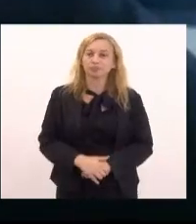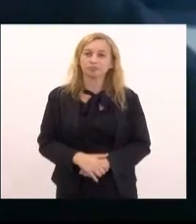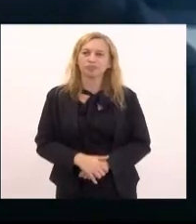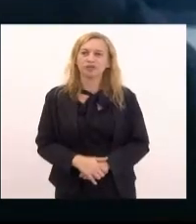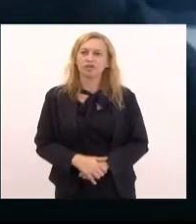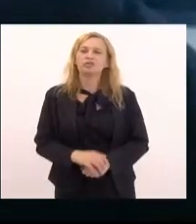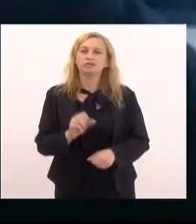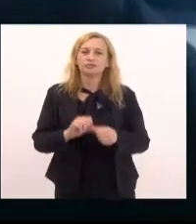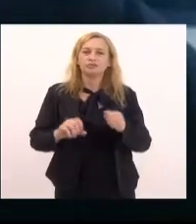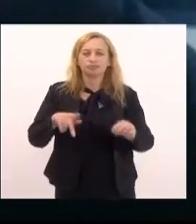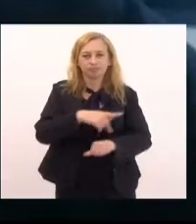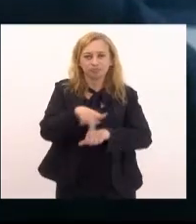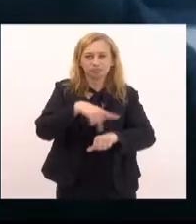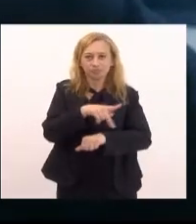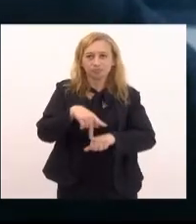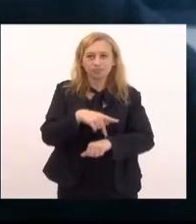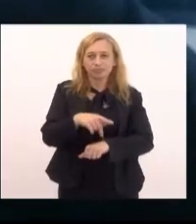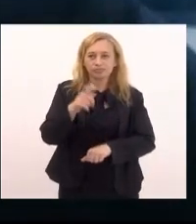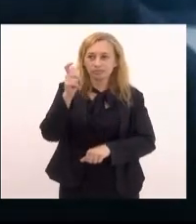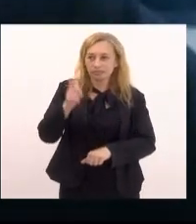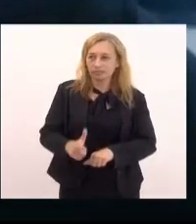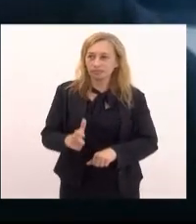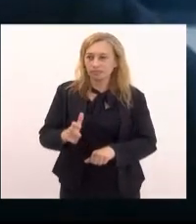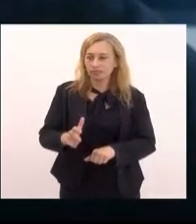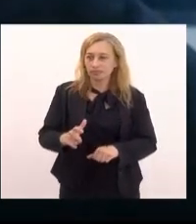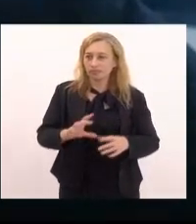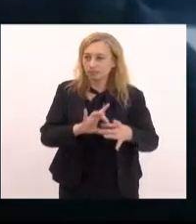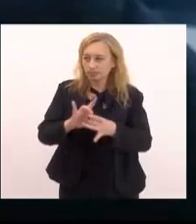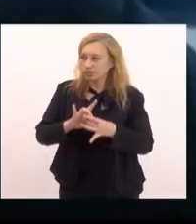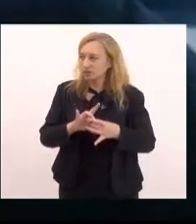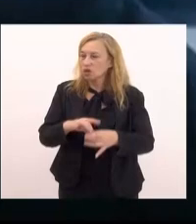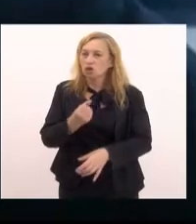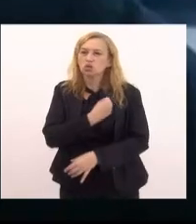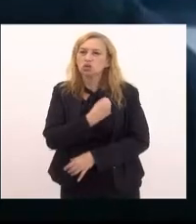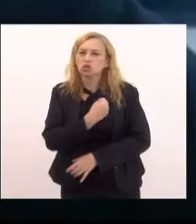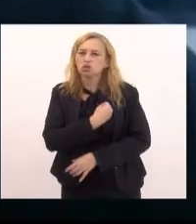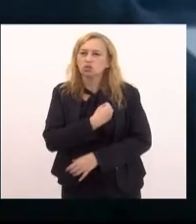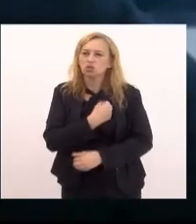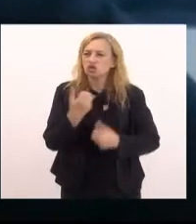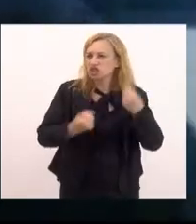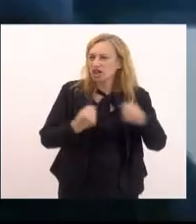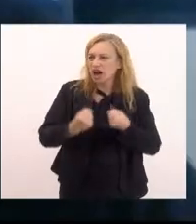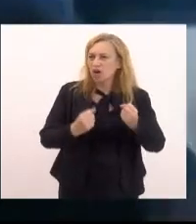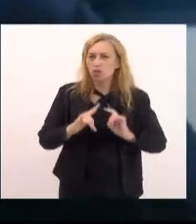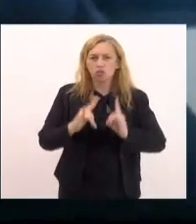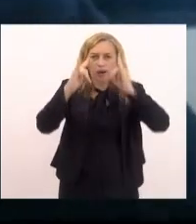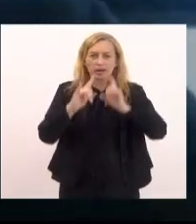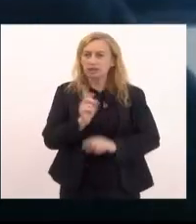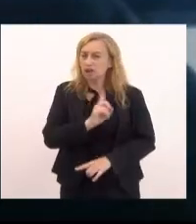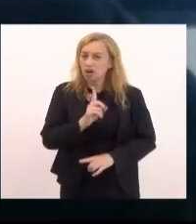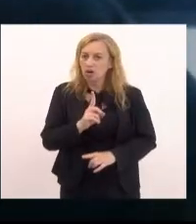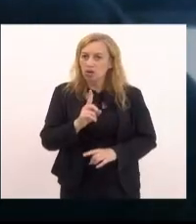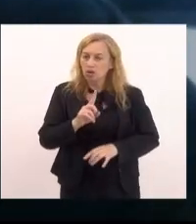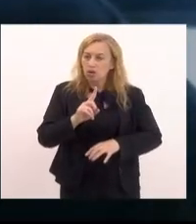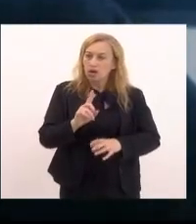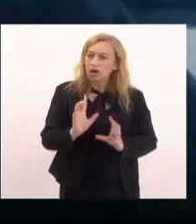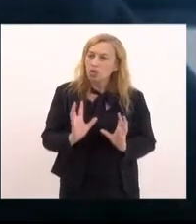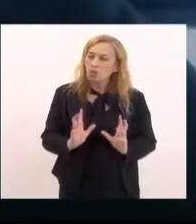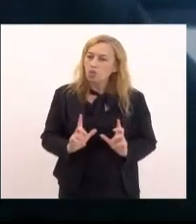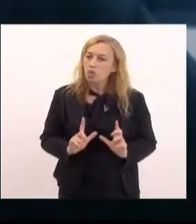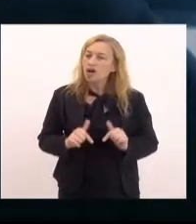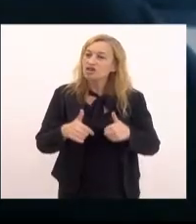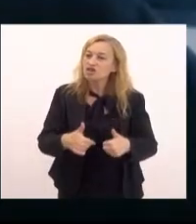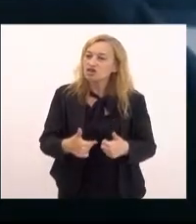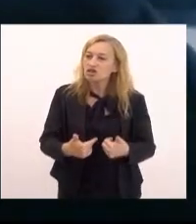que faz um país virar uma nação não é só o número de carros e edifícios. É o seu acervo cultural,